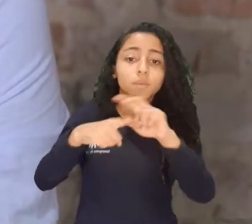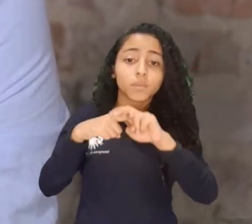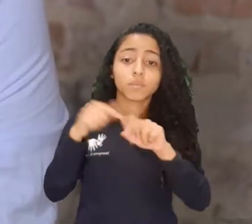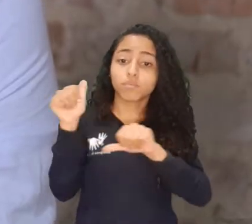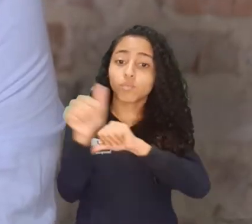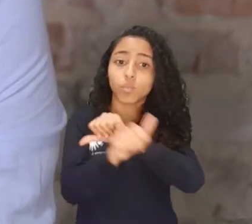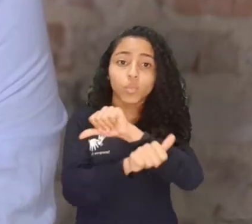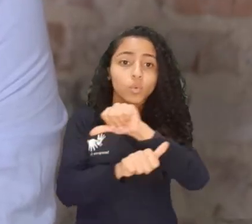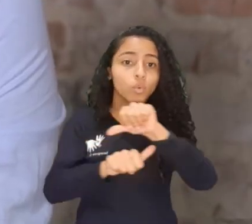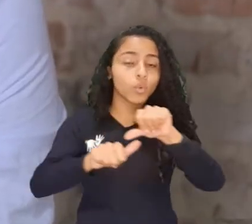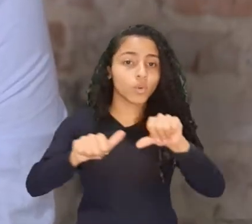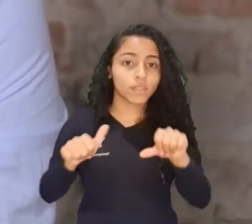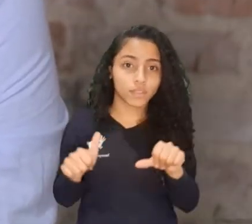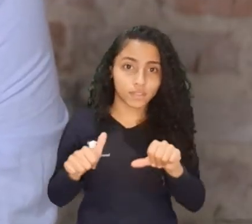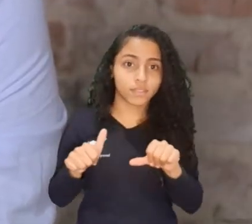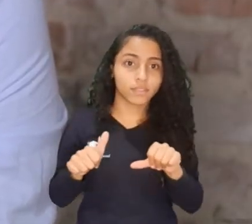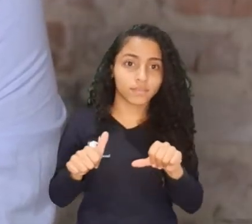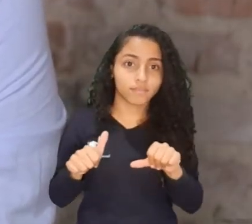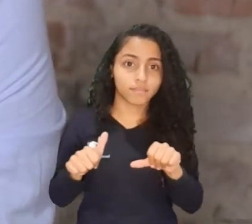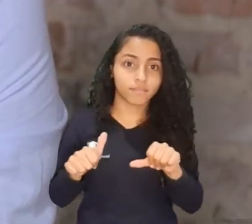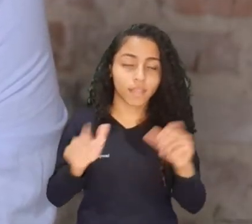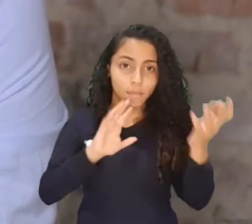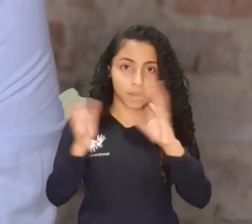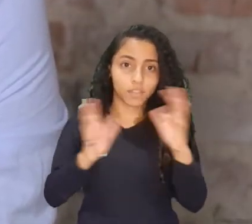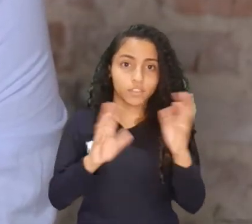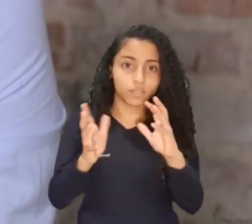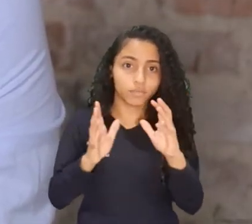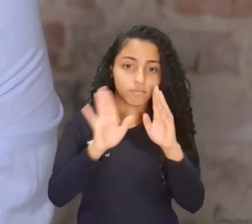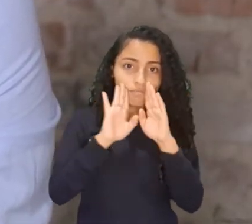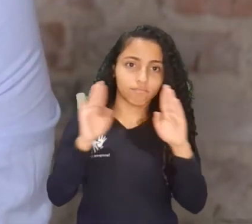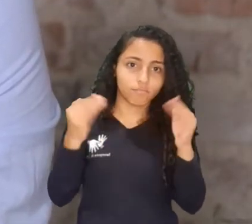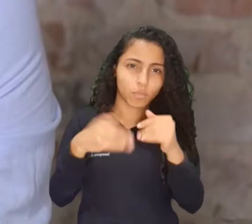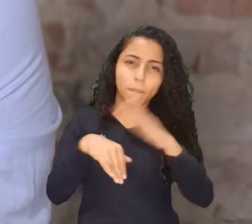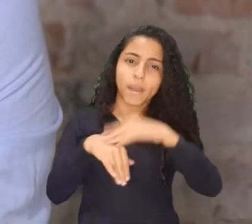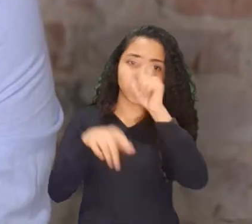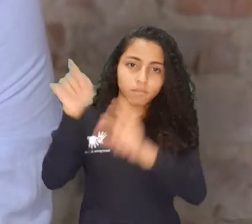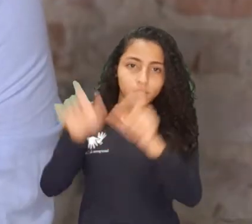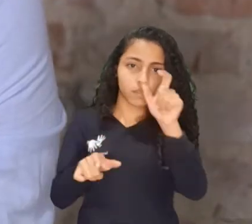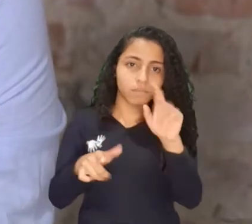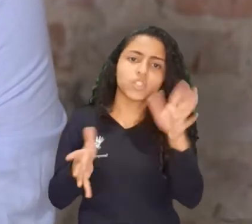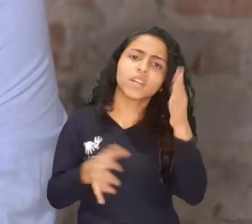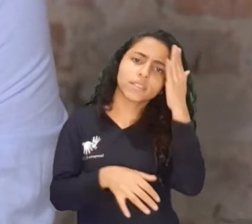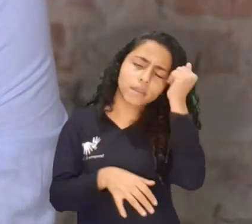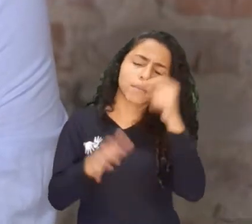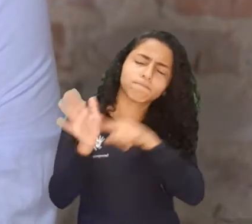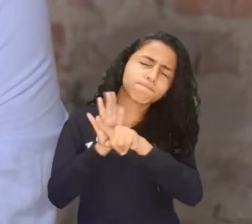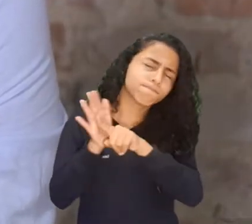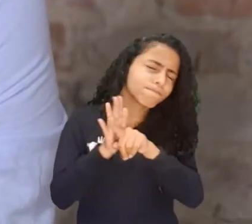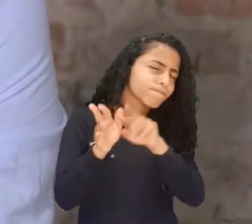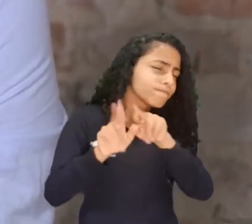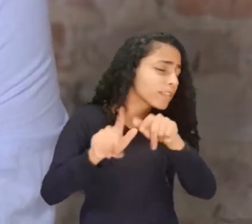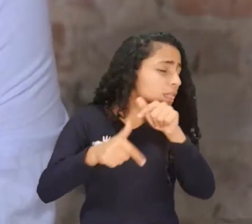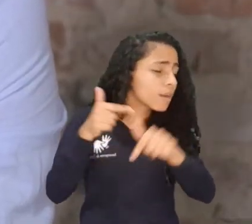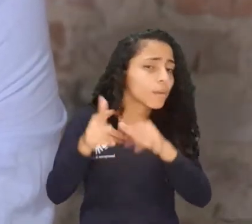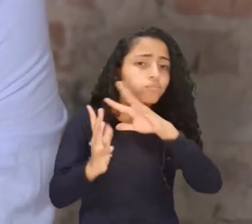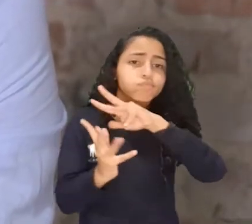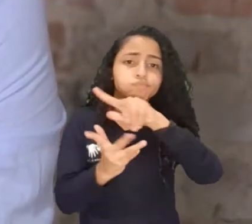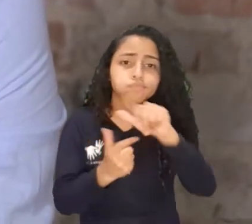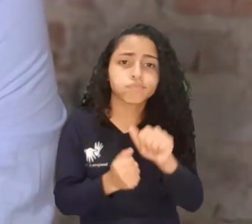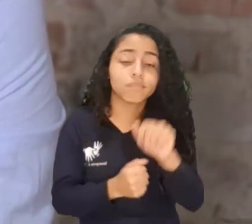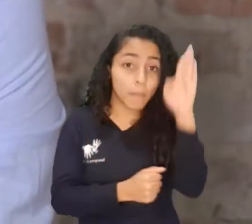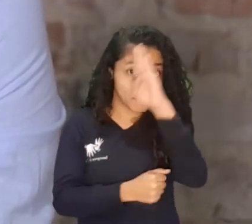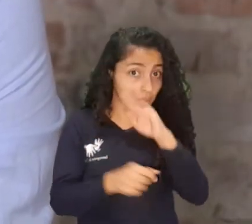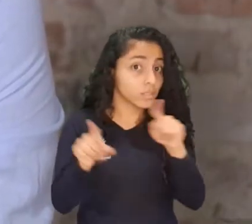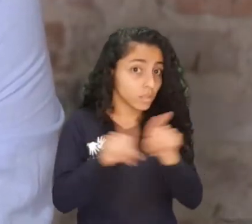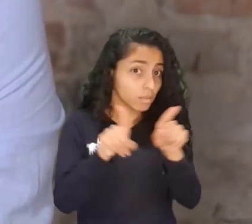pouco centrada em espécies. E o que a gente sabe é que vários trabalhos do mundo inteiro, e no Brasil não é diferente,